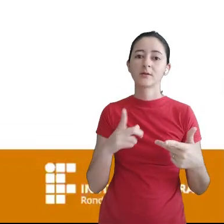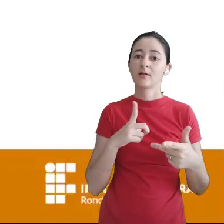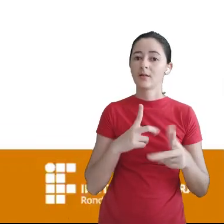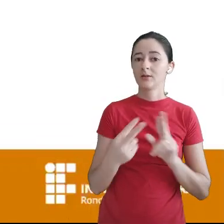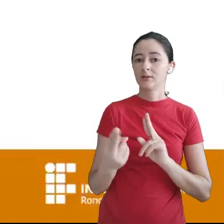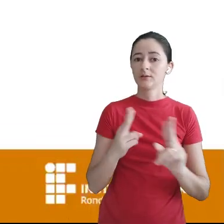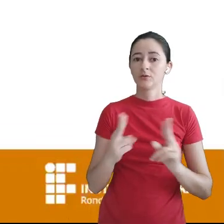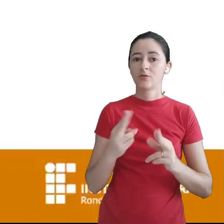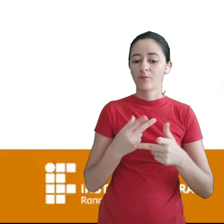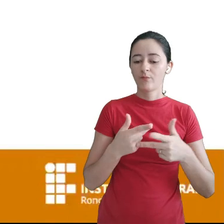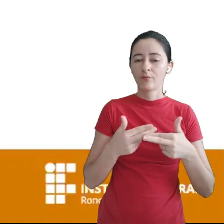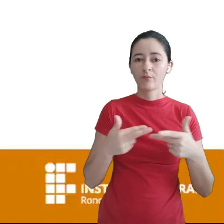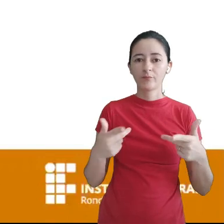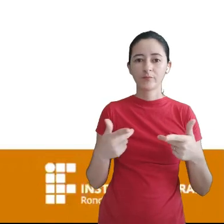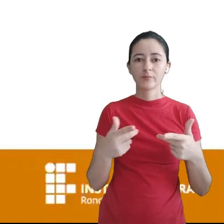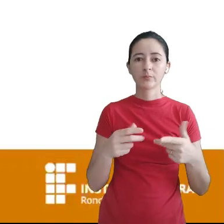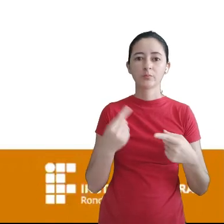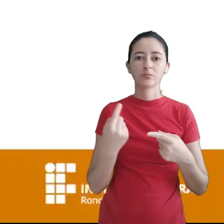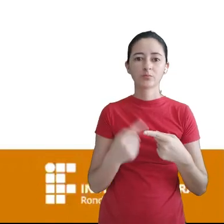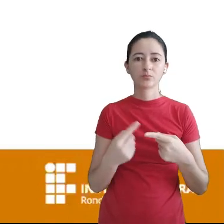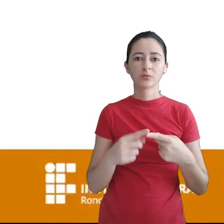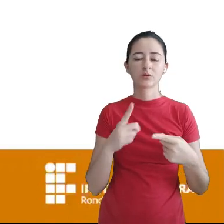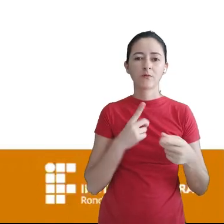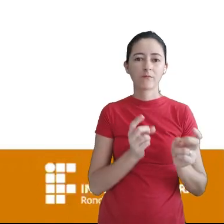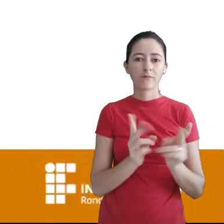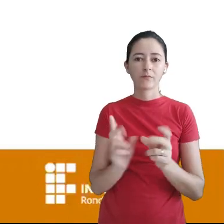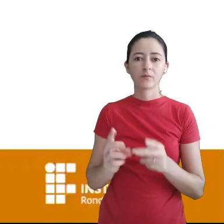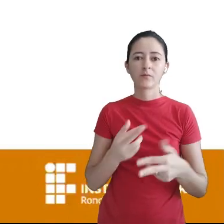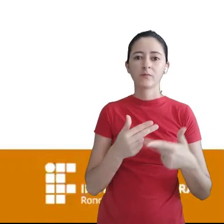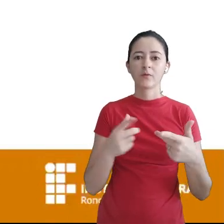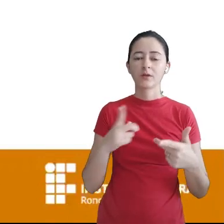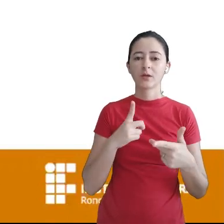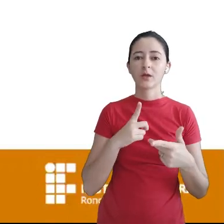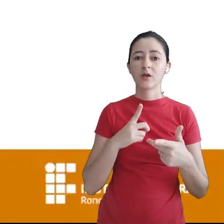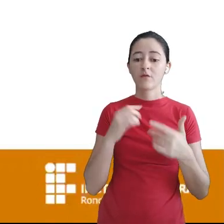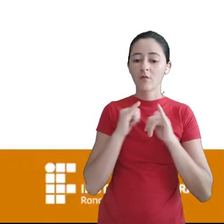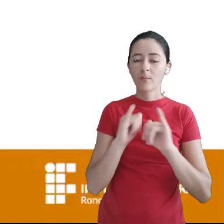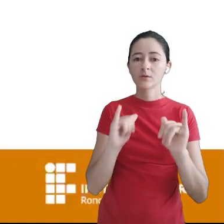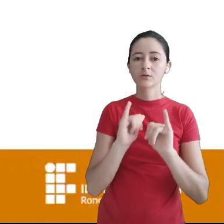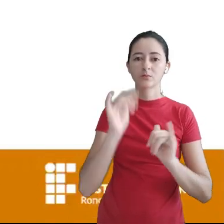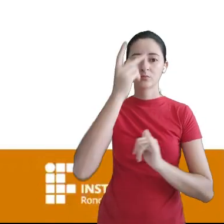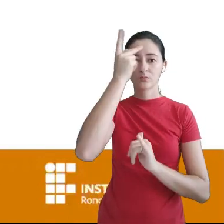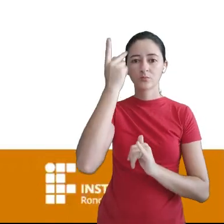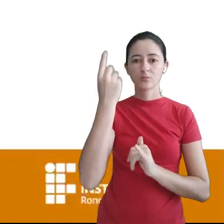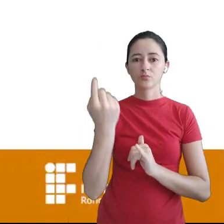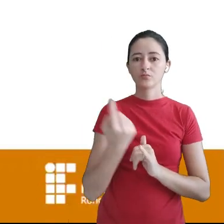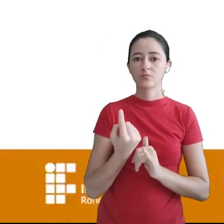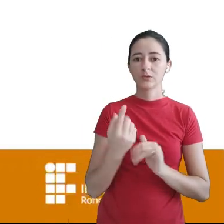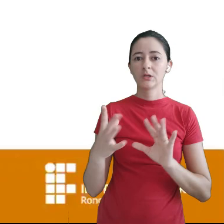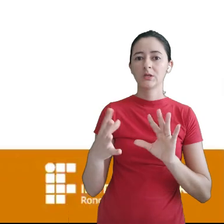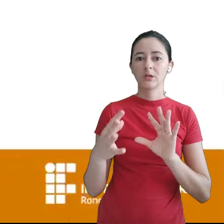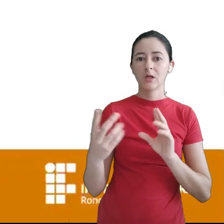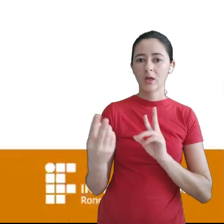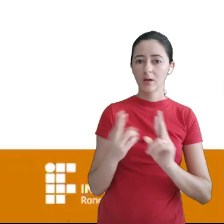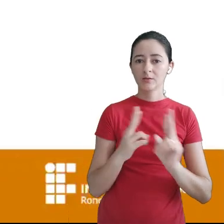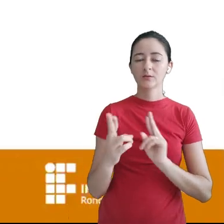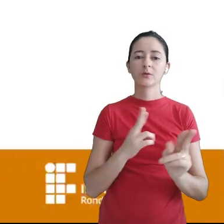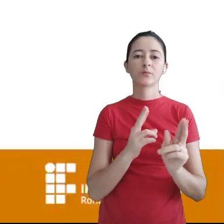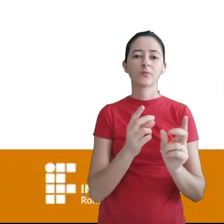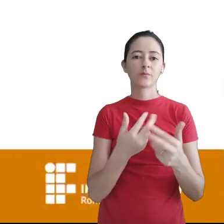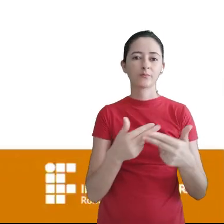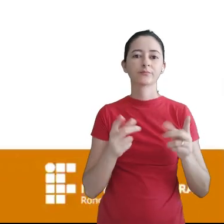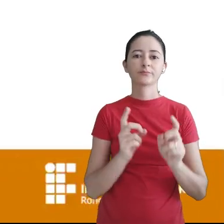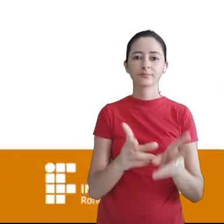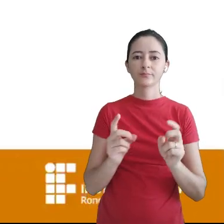várias vendas? Várias vendas. Eu vou ter várias vendas contendo a informação de um cliente. Então, um cliente está